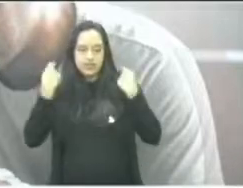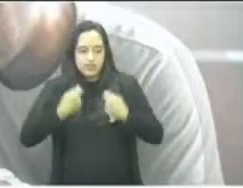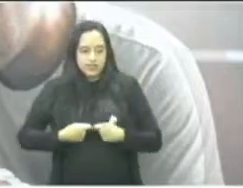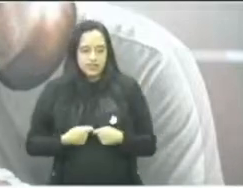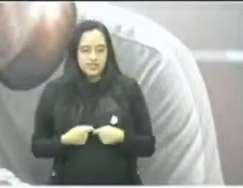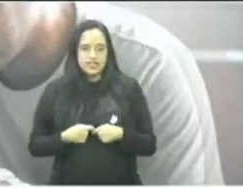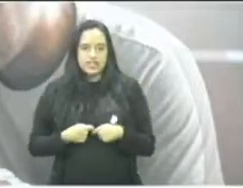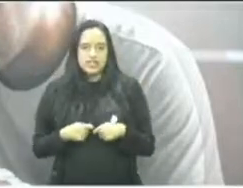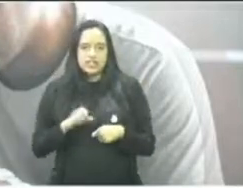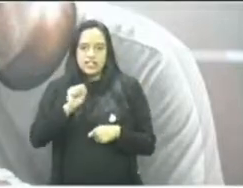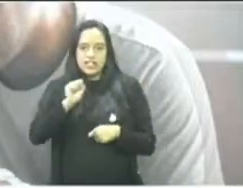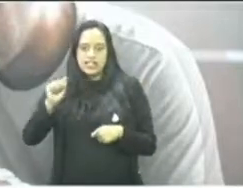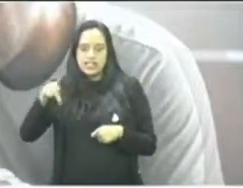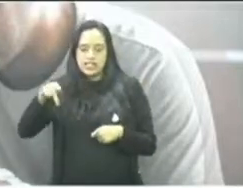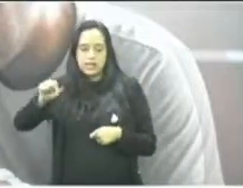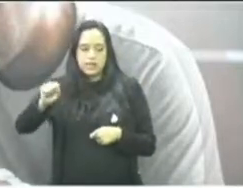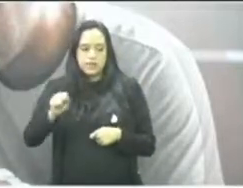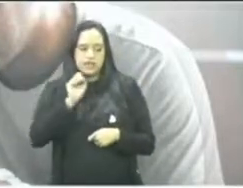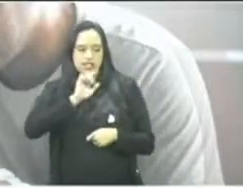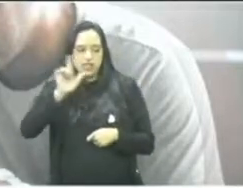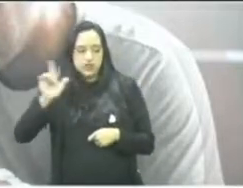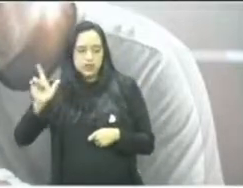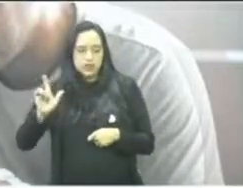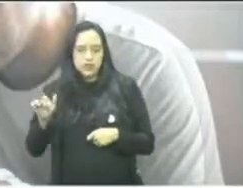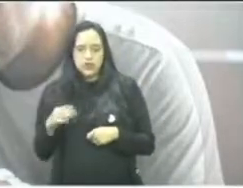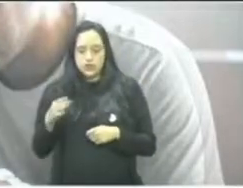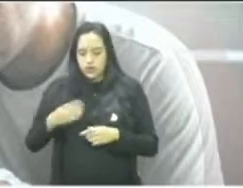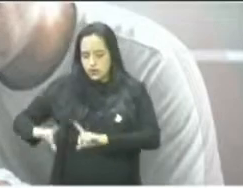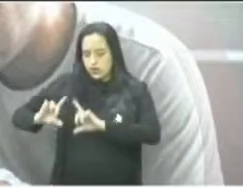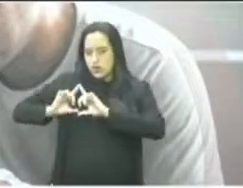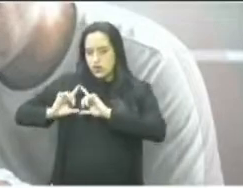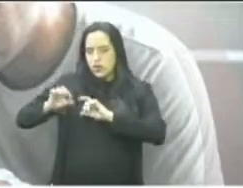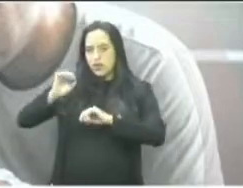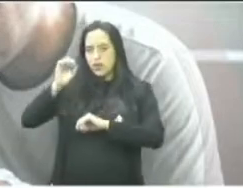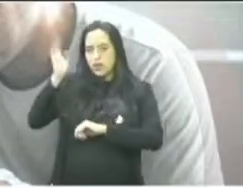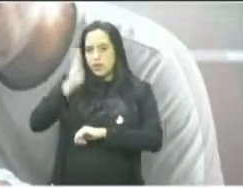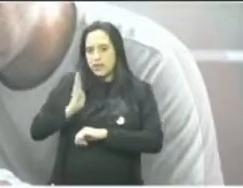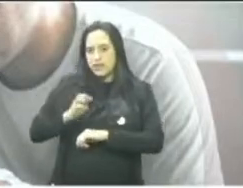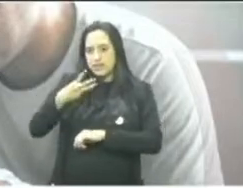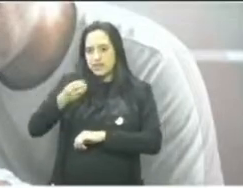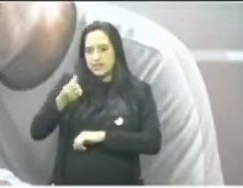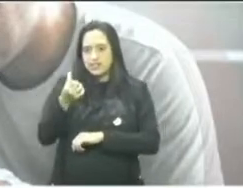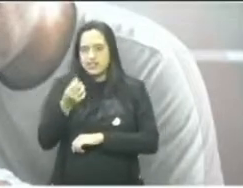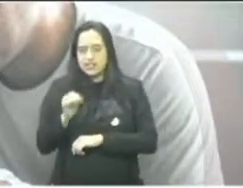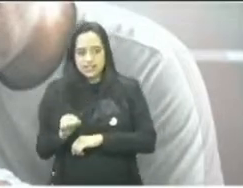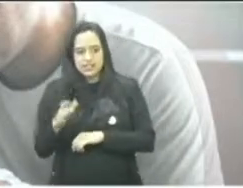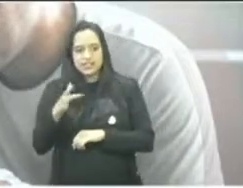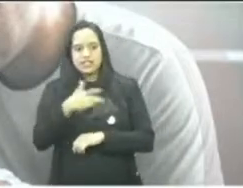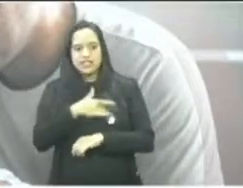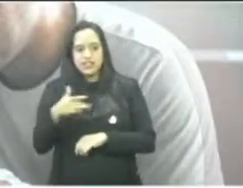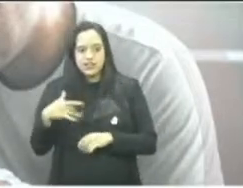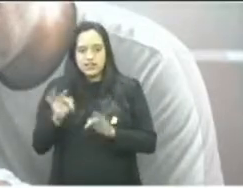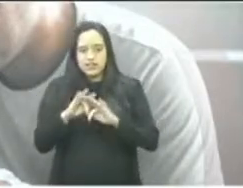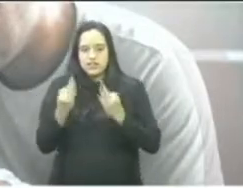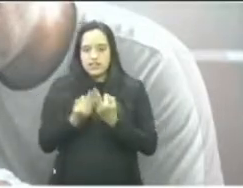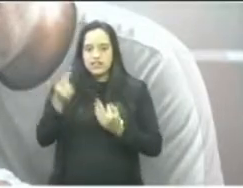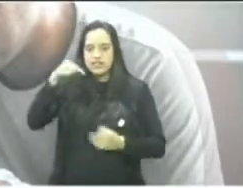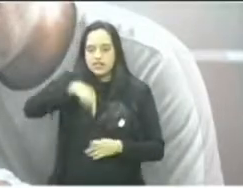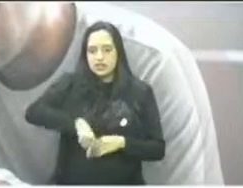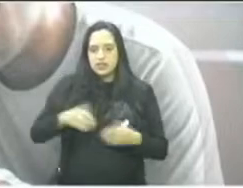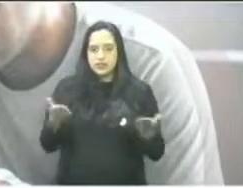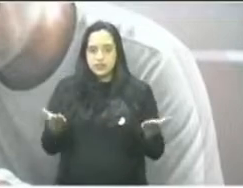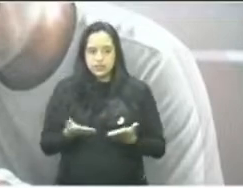da SAPS, que é uma camisa azul com o logo do Brasil 360, Saúde da Família. Estou aqui